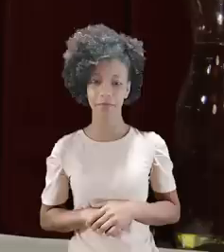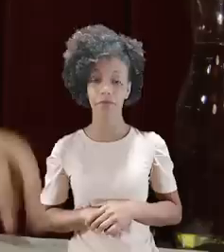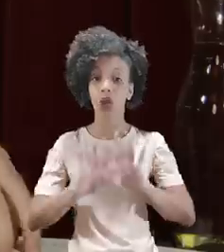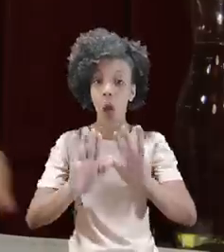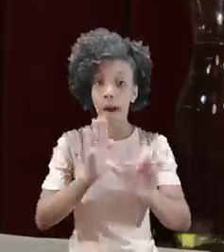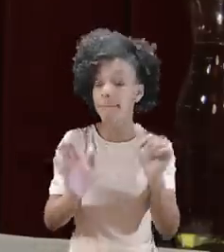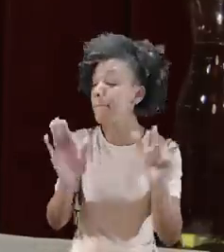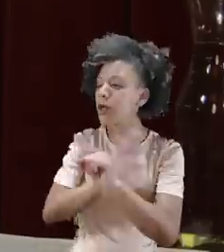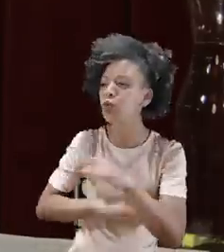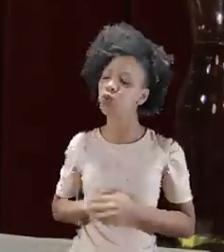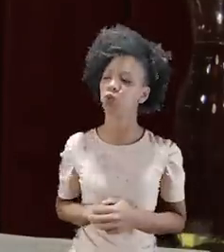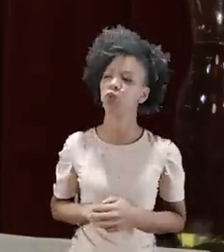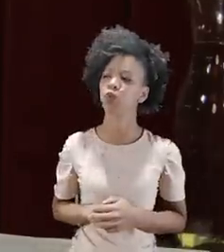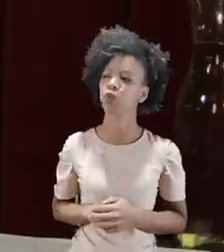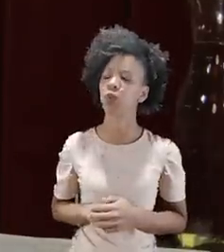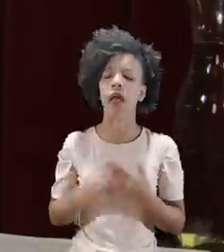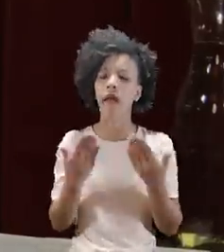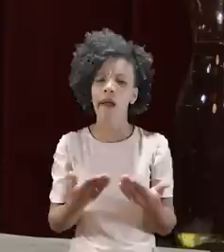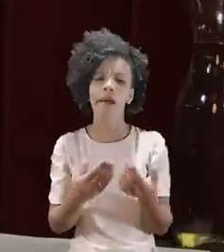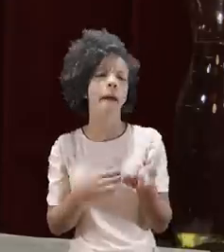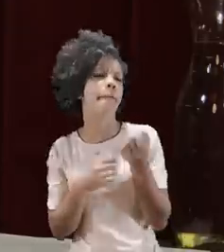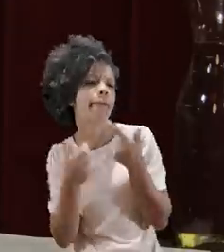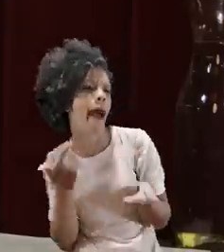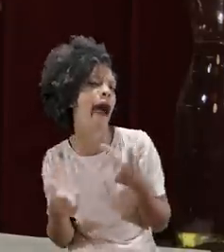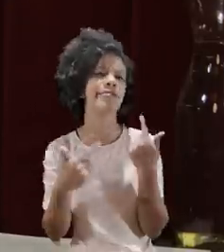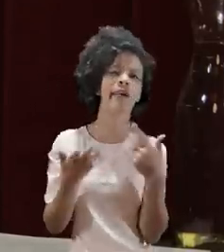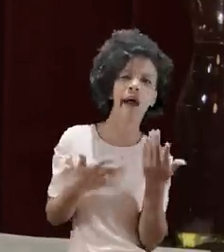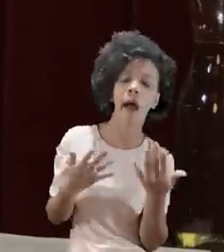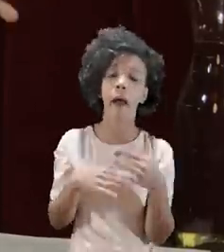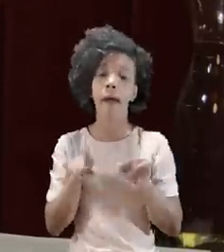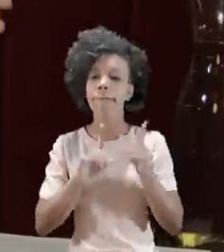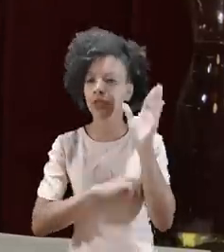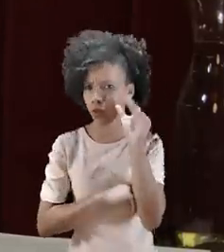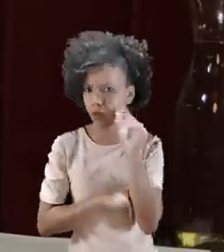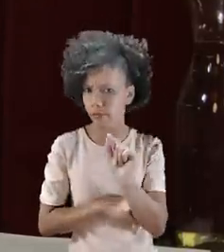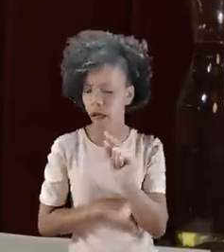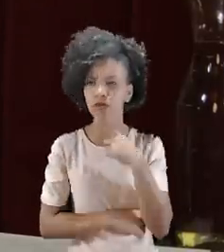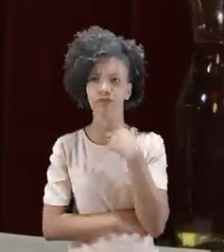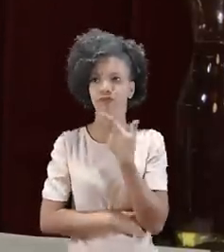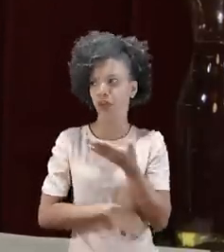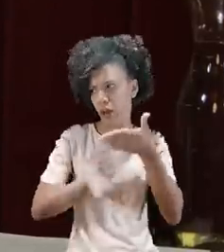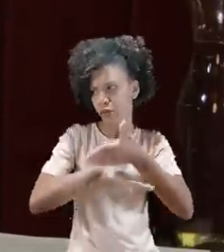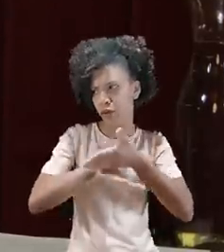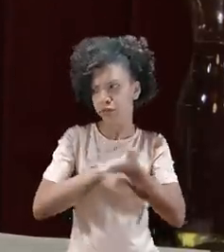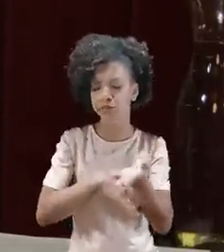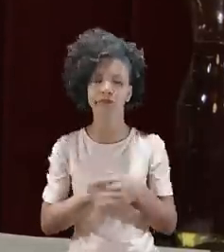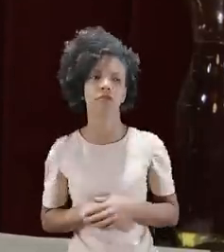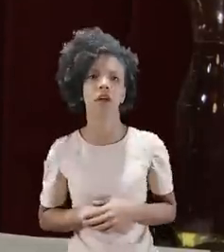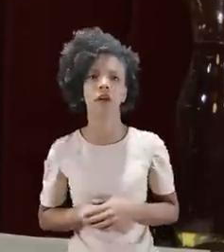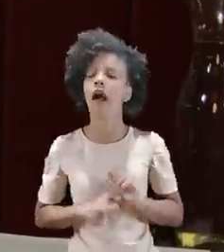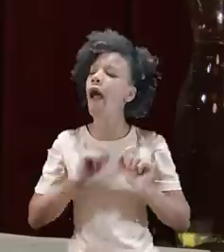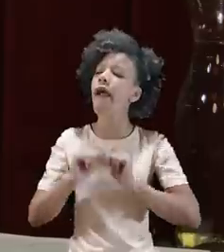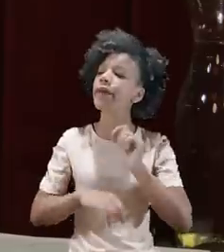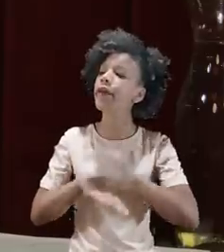é a primeira pergunta toda a gente faz a piada Tá mas assim a curiosidade mesmo assim de quem frequenta o bagulho